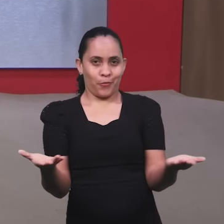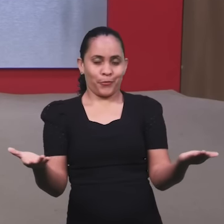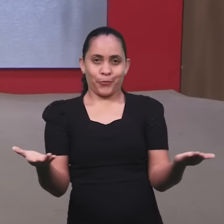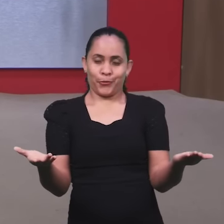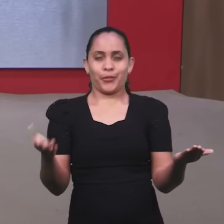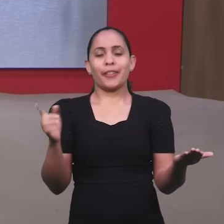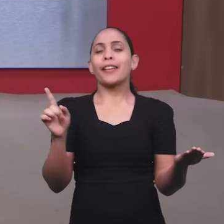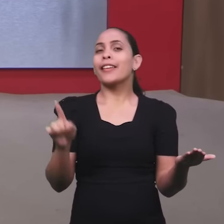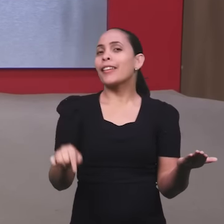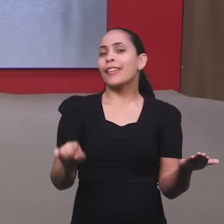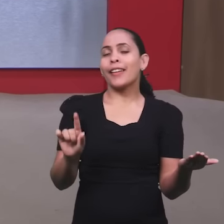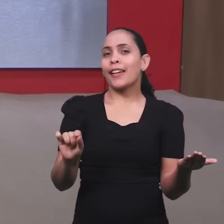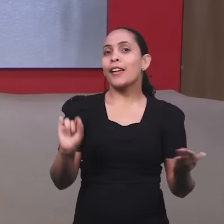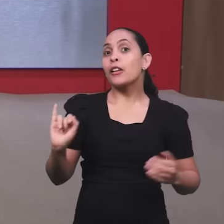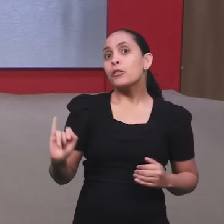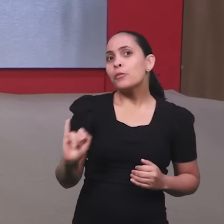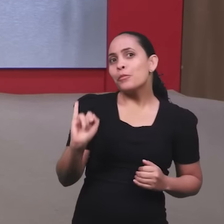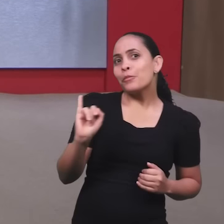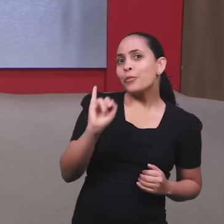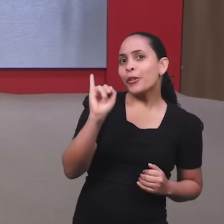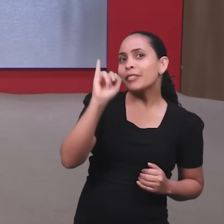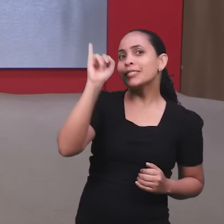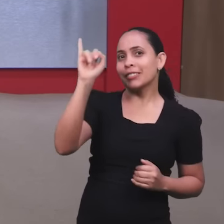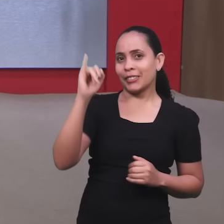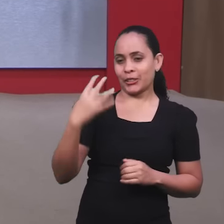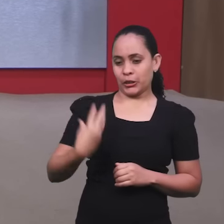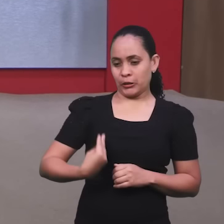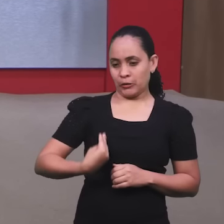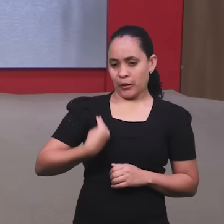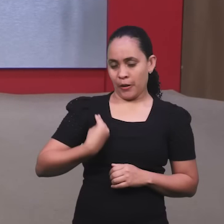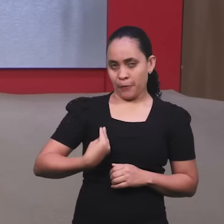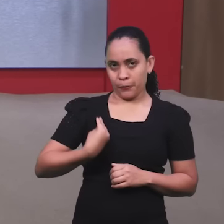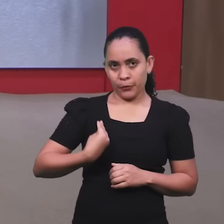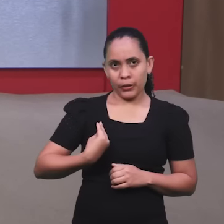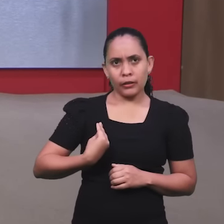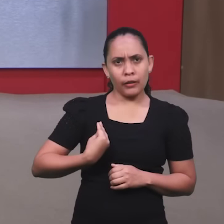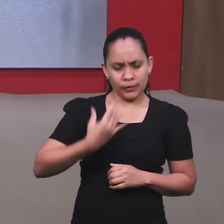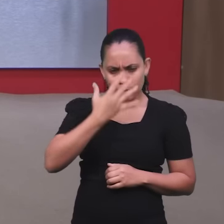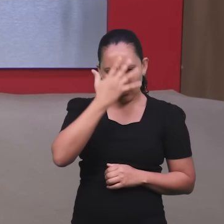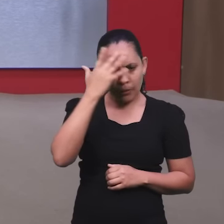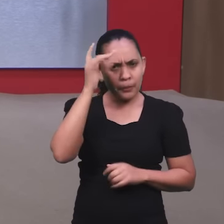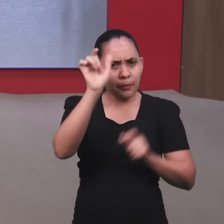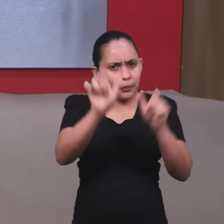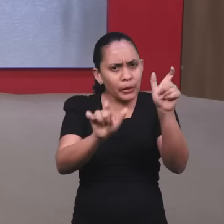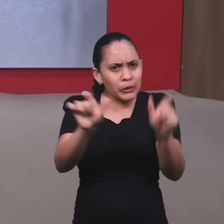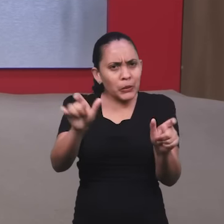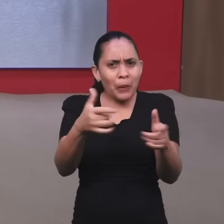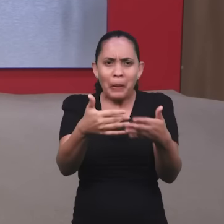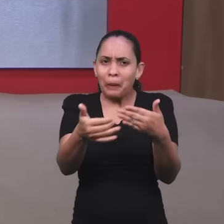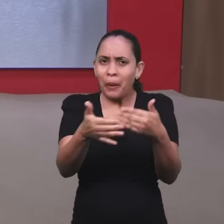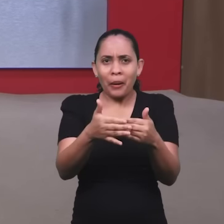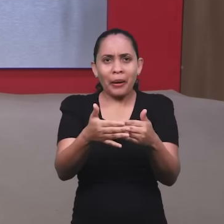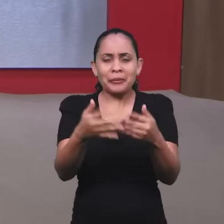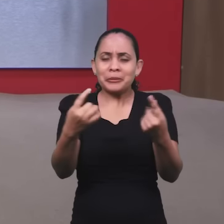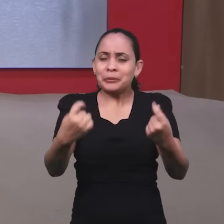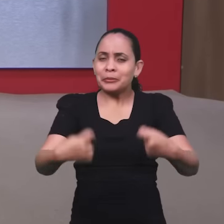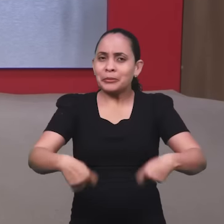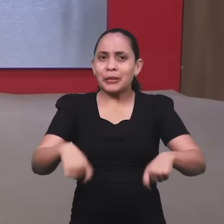é importantíssimo na vida de qualquer pessoa. Não é